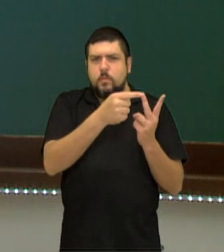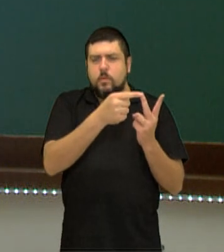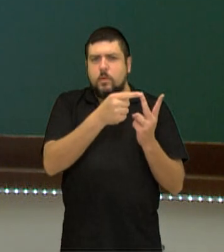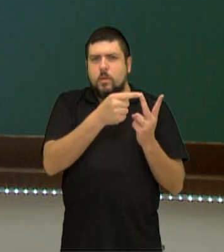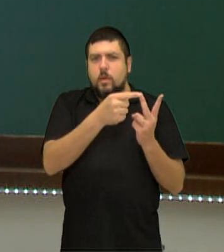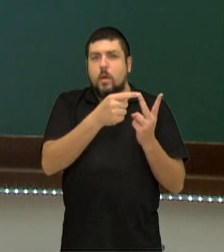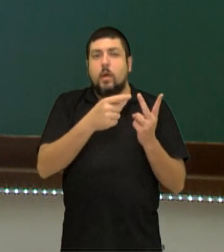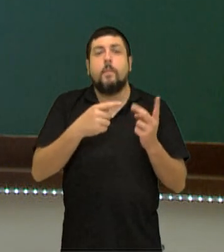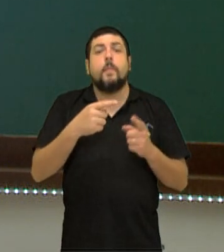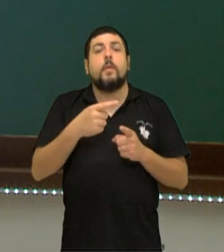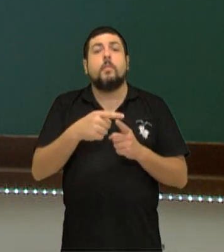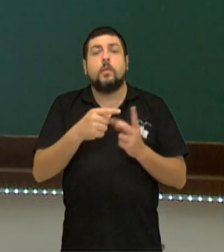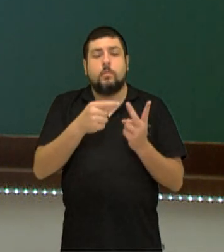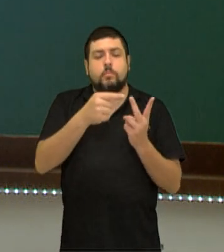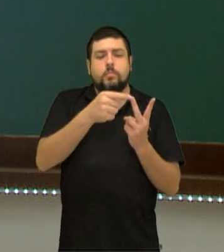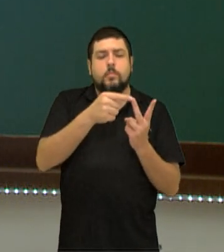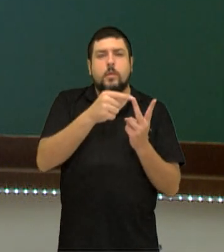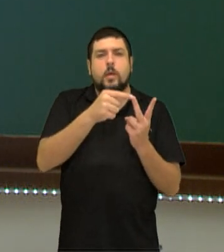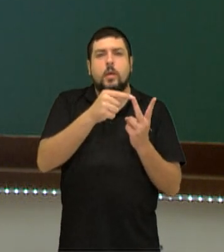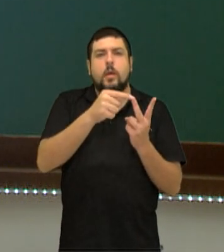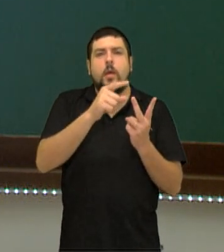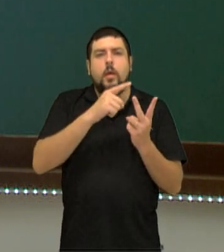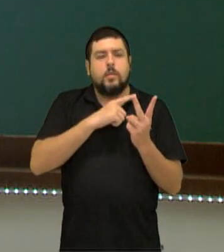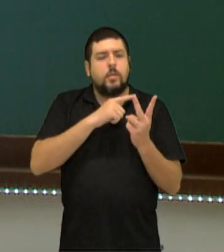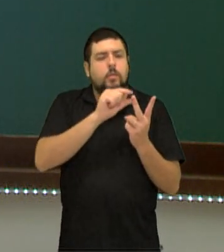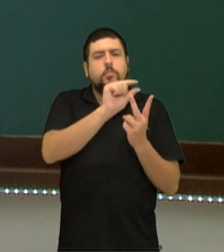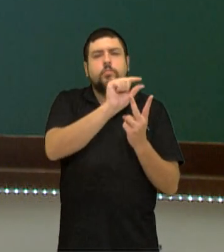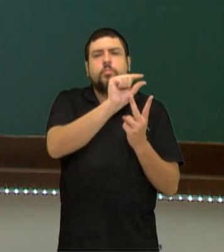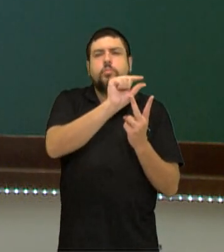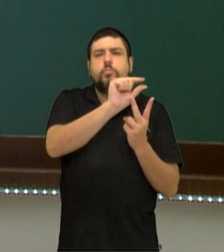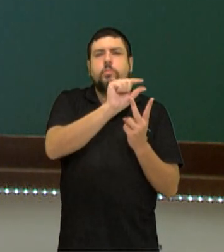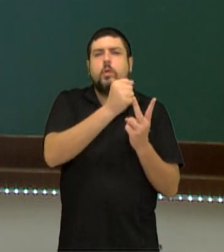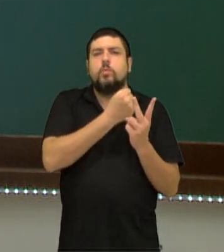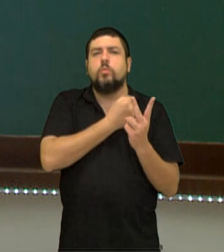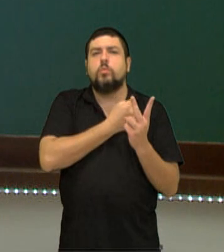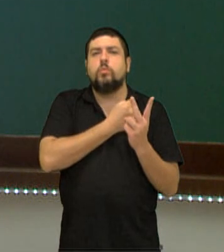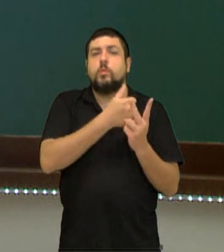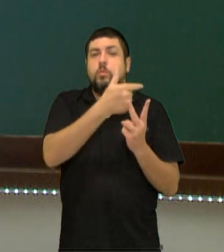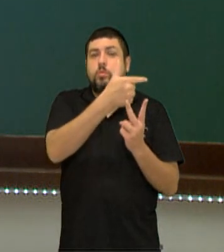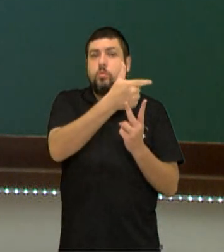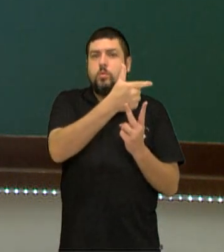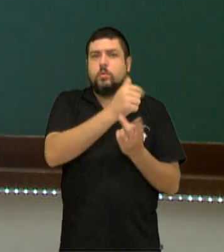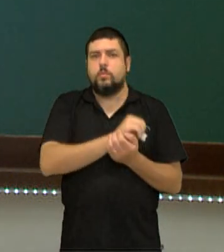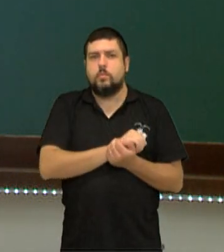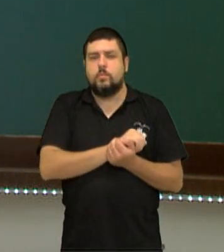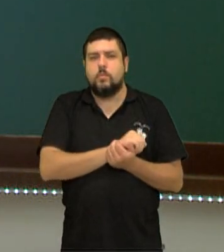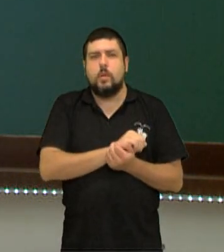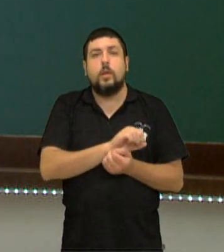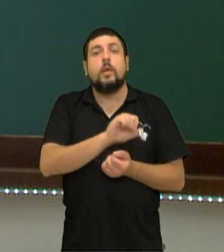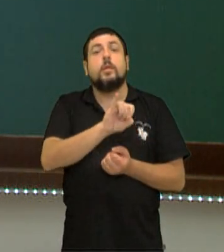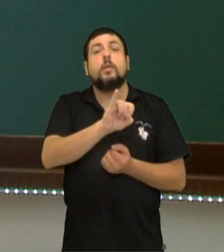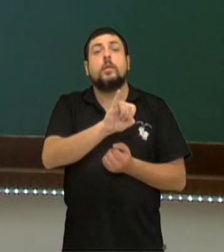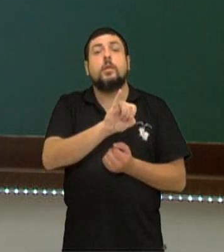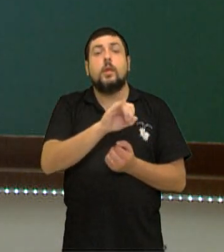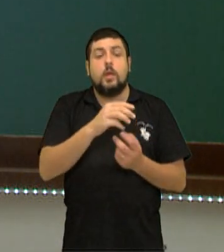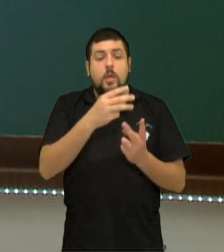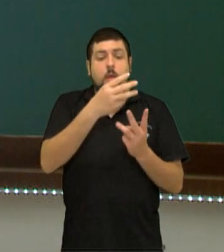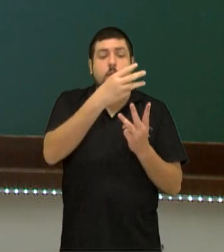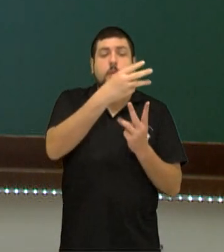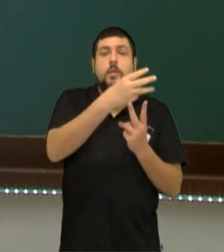ela apresenta esse índice da raiz 2, ok? Se o índice fosse 3, seria uma